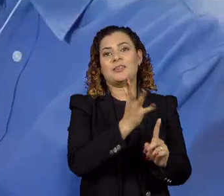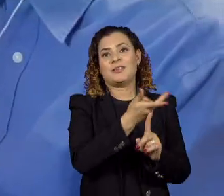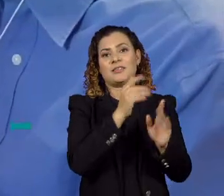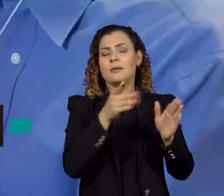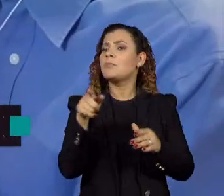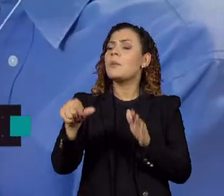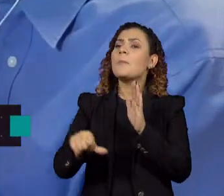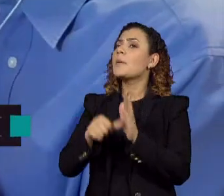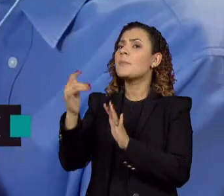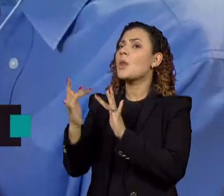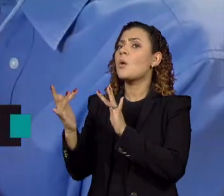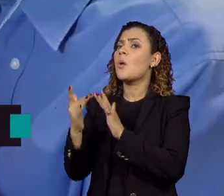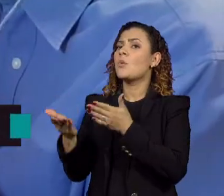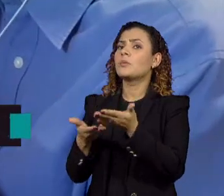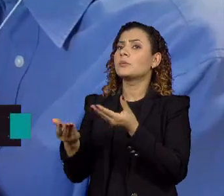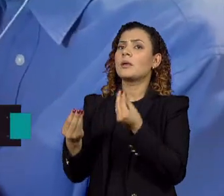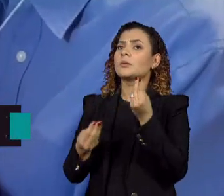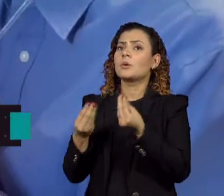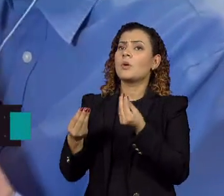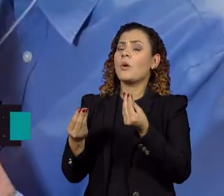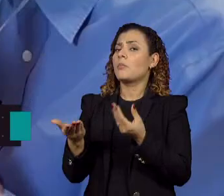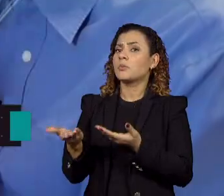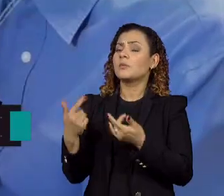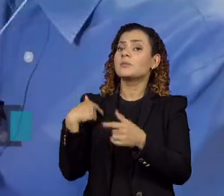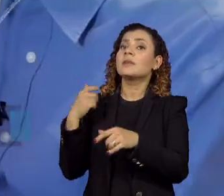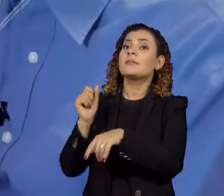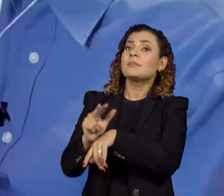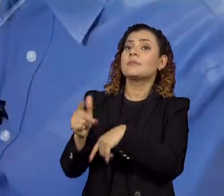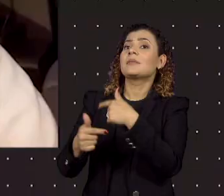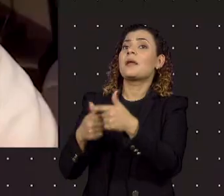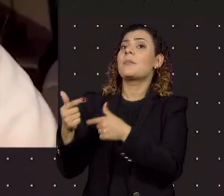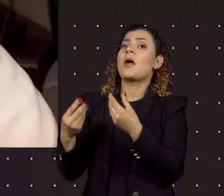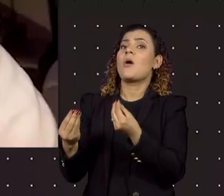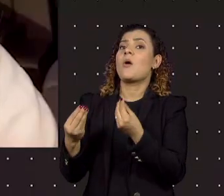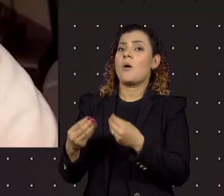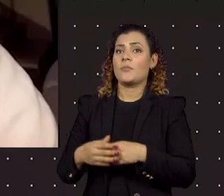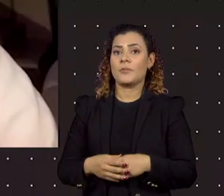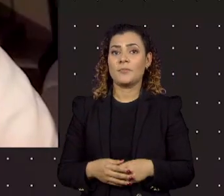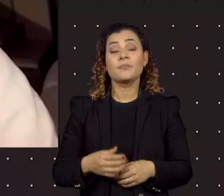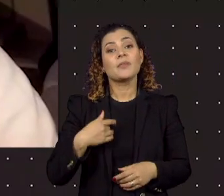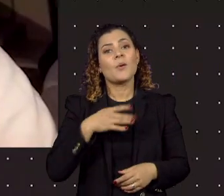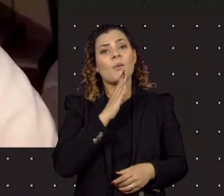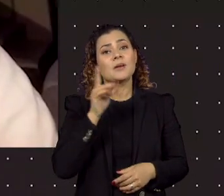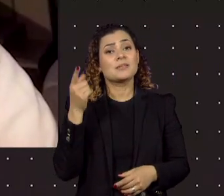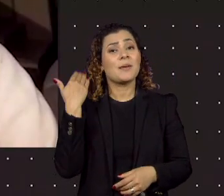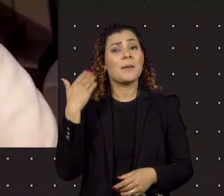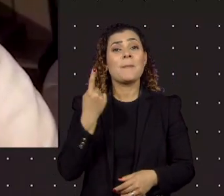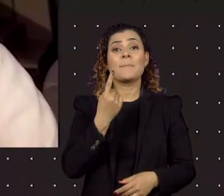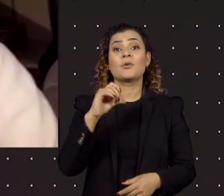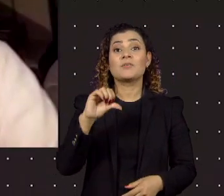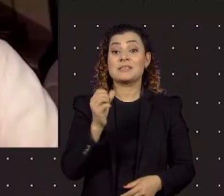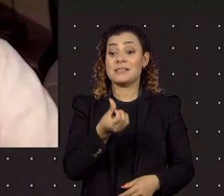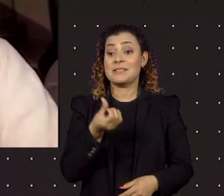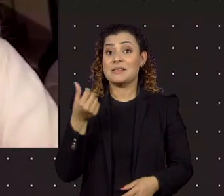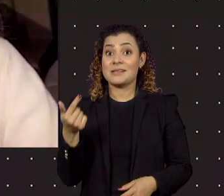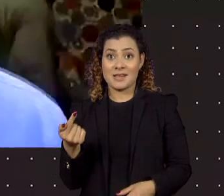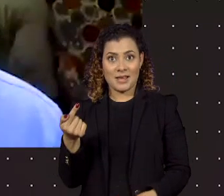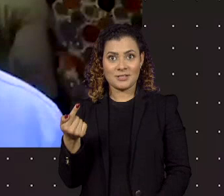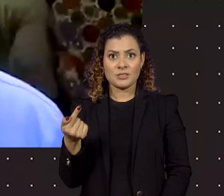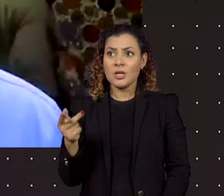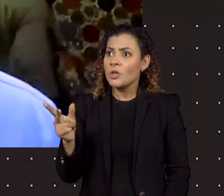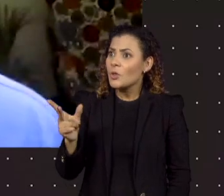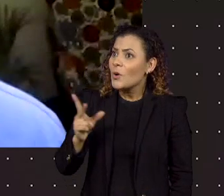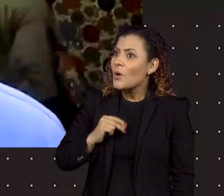foi o teu primeiro contato? Como é que você acabou indo trabalhar com o Willo? Conheci o Willo em 1967.